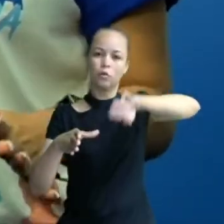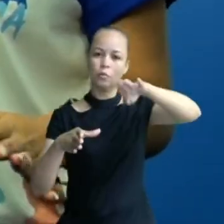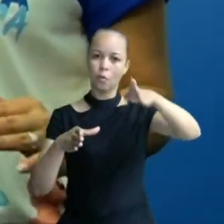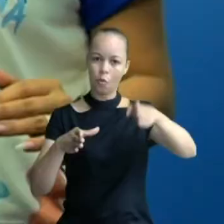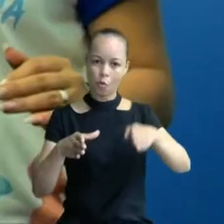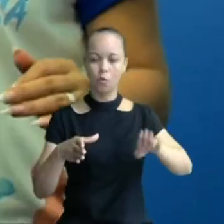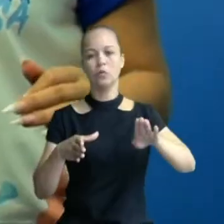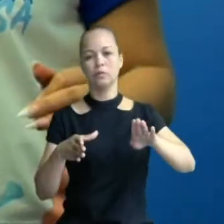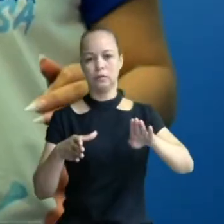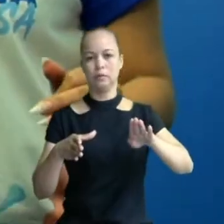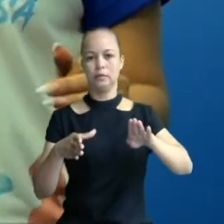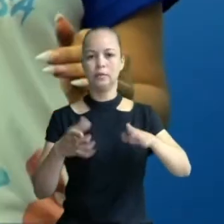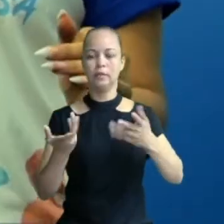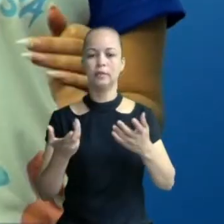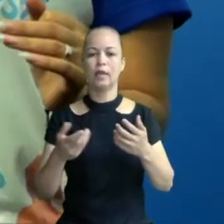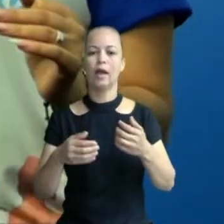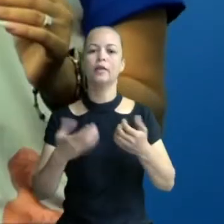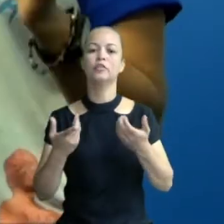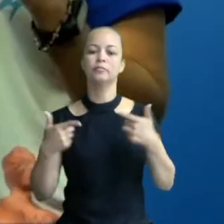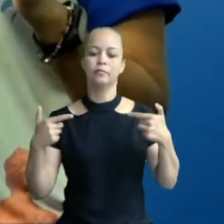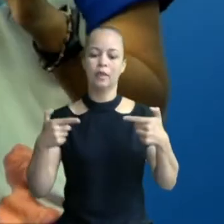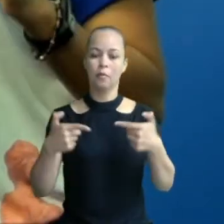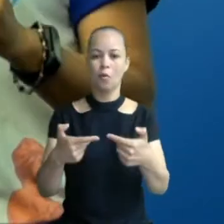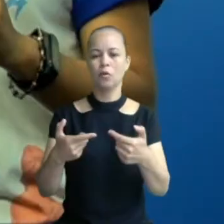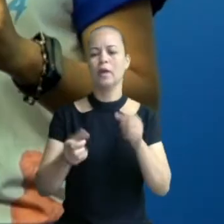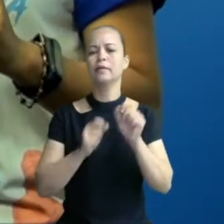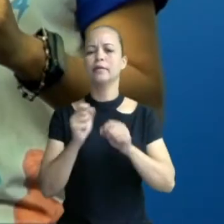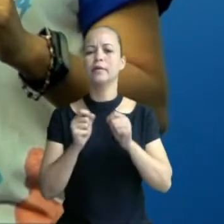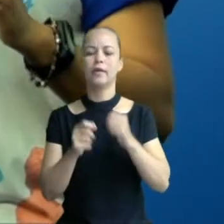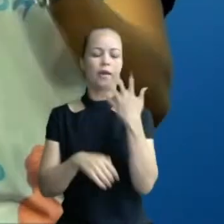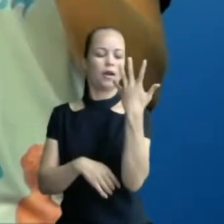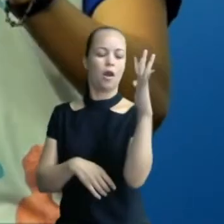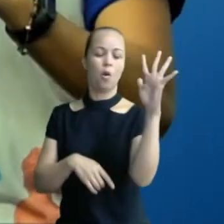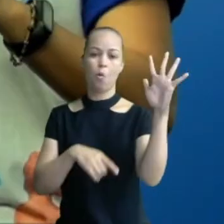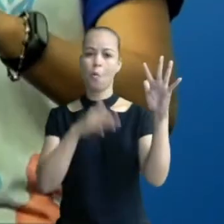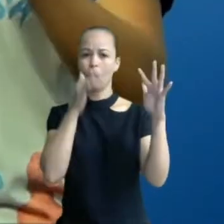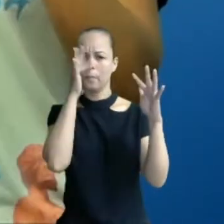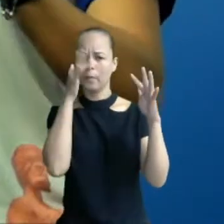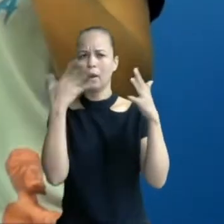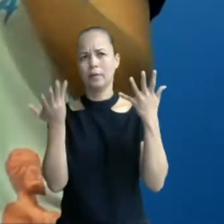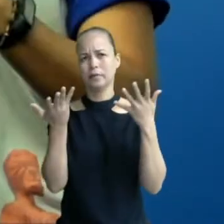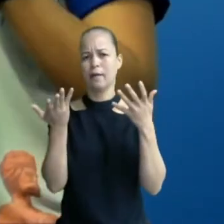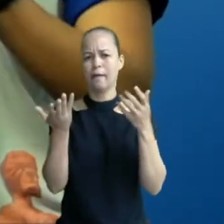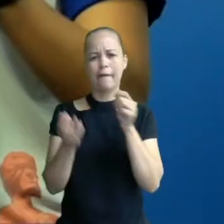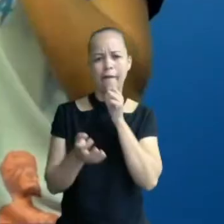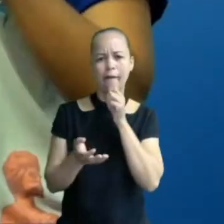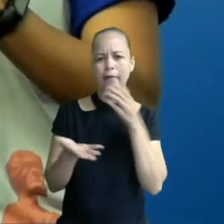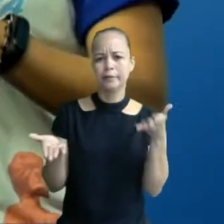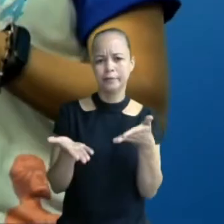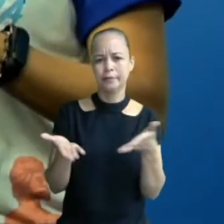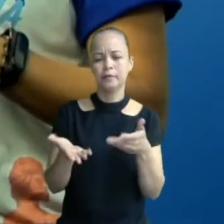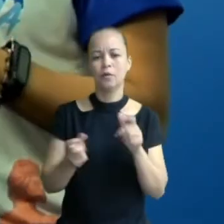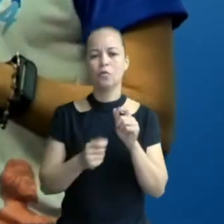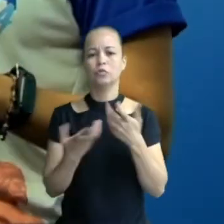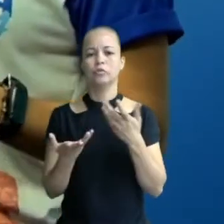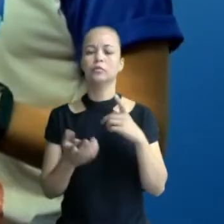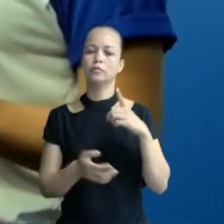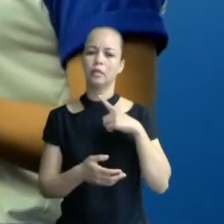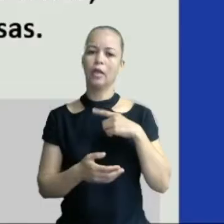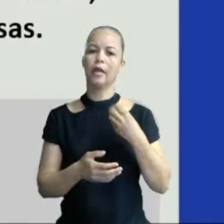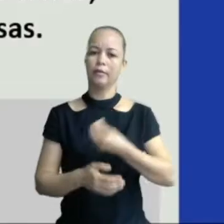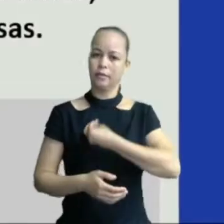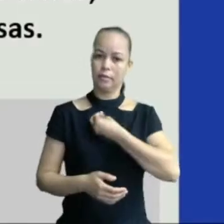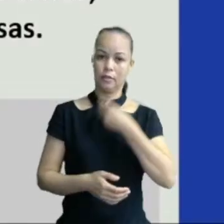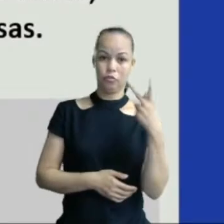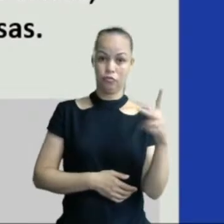montanhosa das tabocas, que era o tipo de planta que é ainda, né? O tipo de planta que existe lá, tá